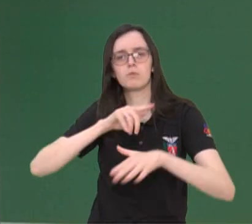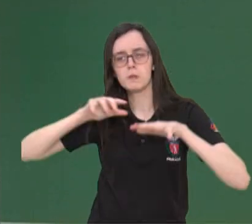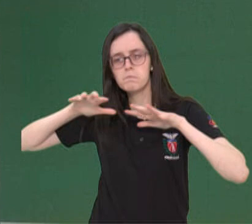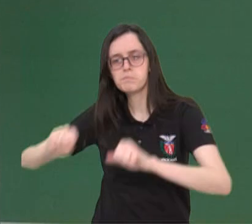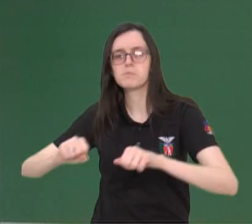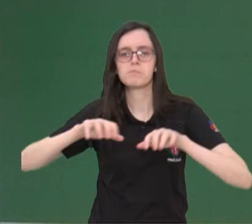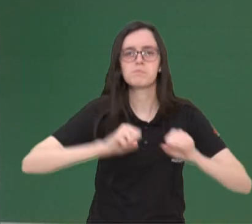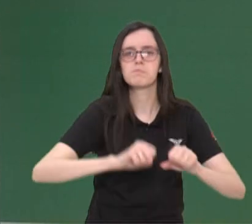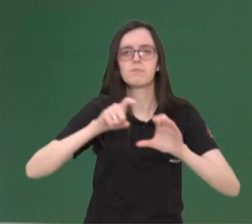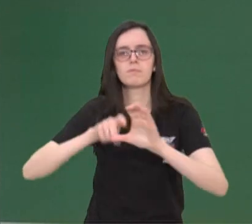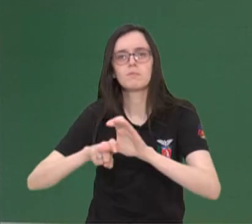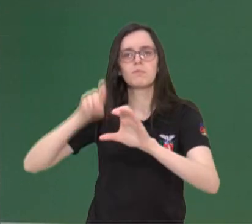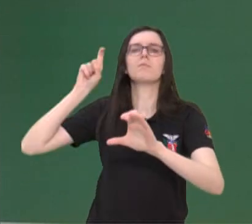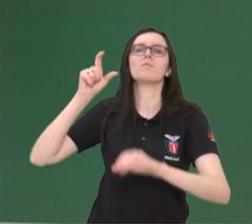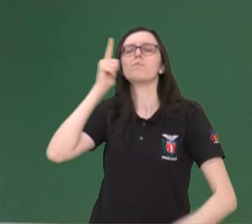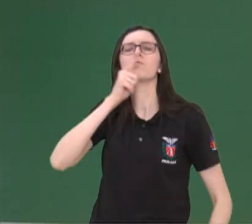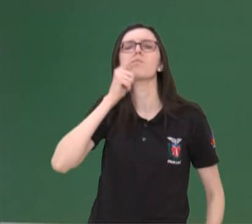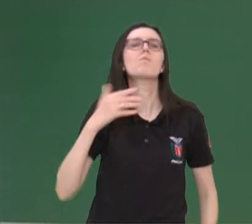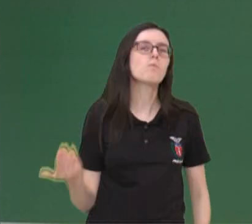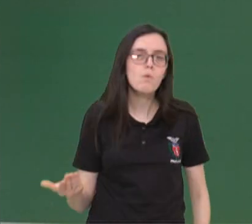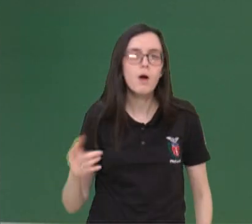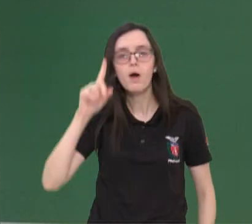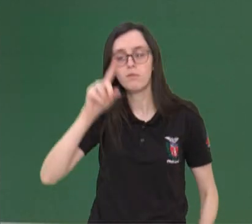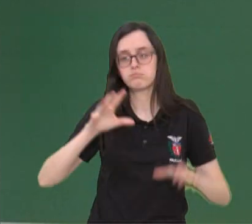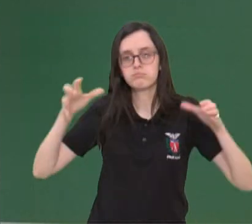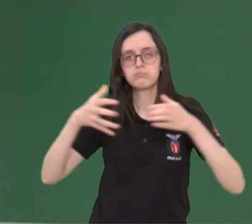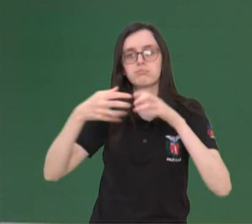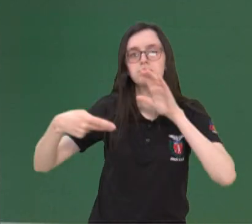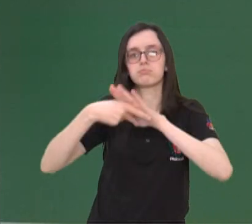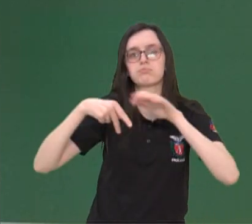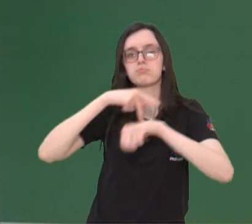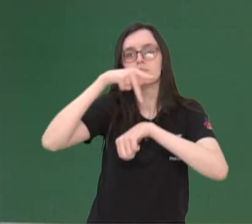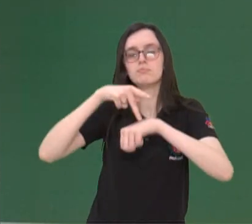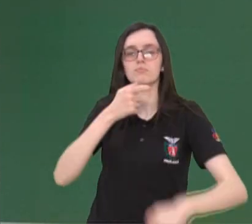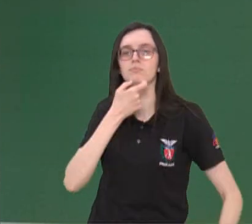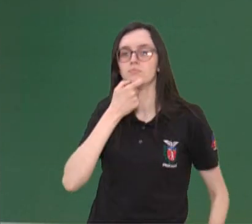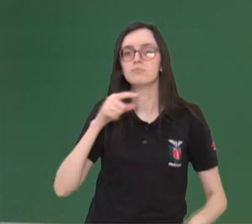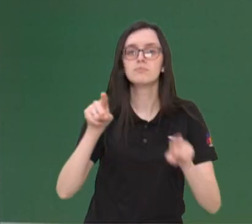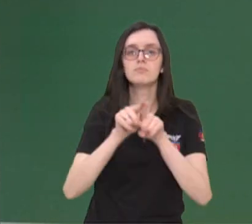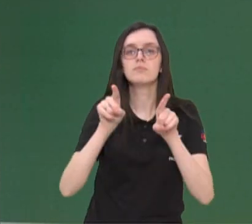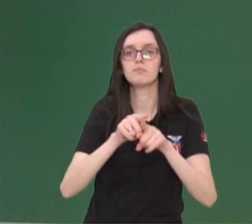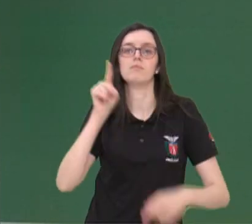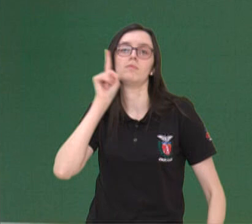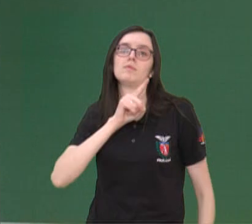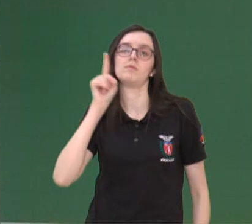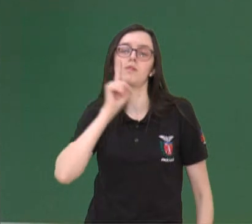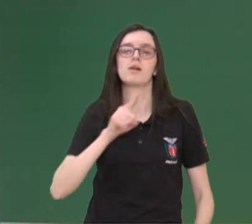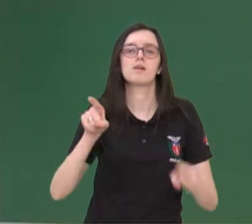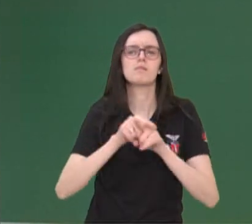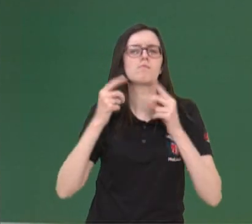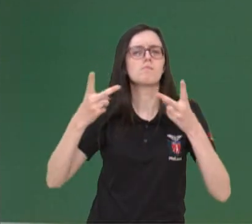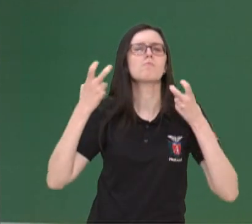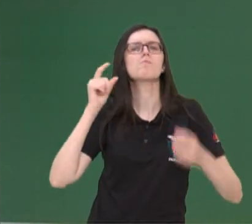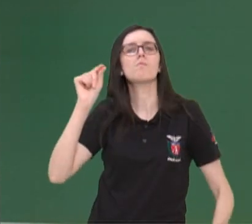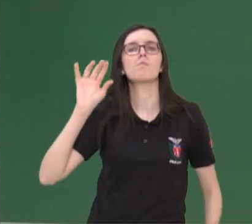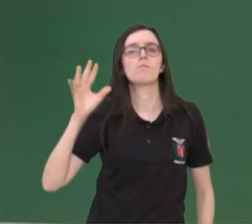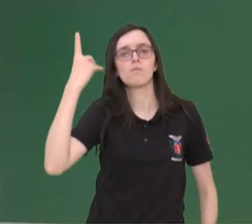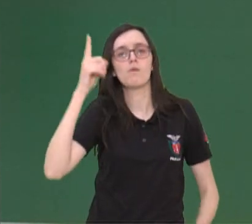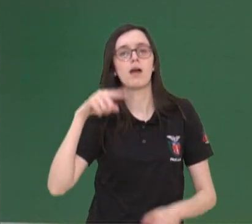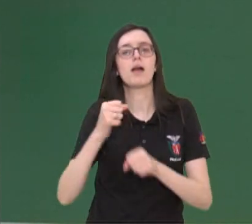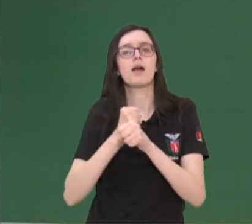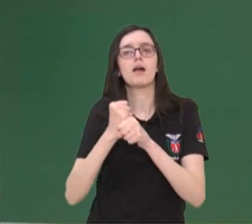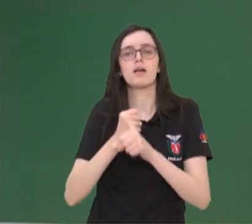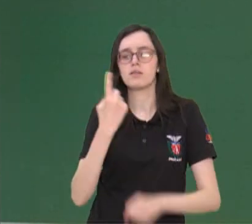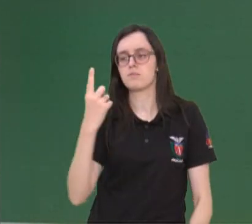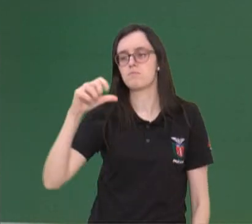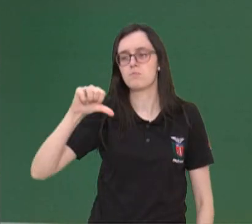sua descolonização eram colônias da Inglaterra e também dos Estados Unidos. E repare que isso aconteceu em 49